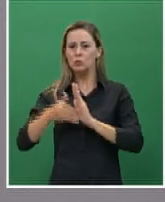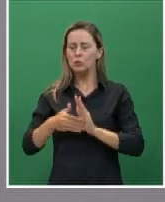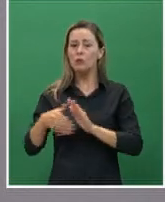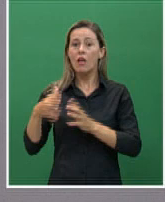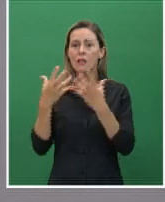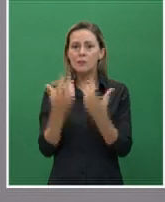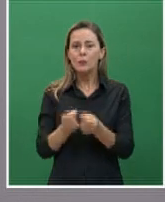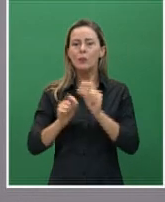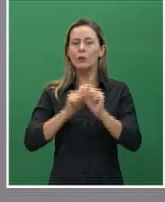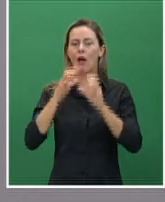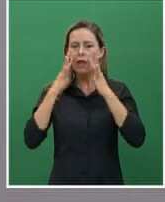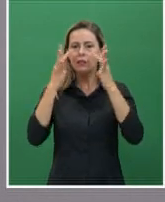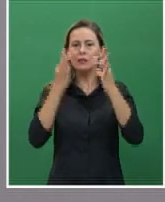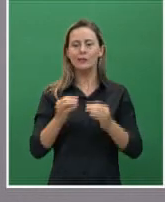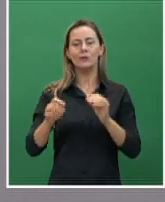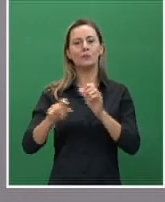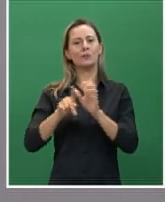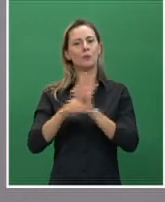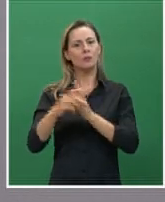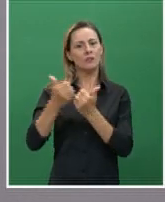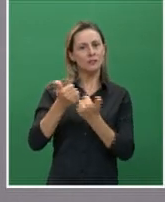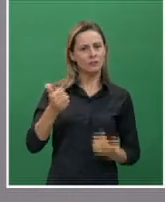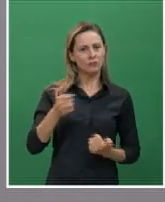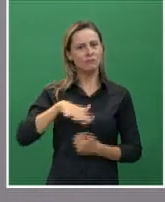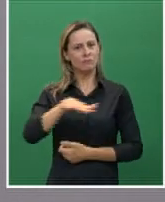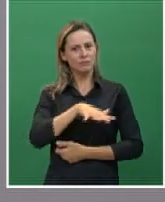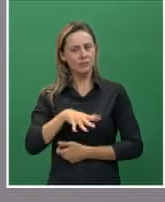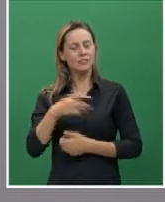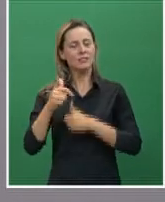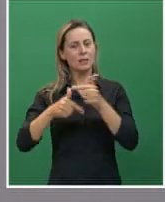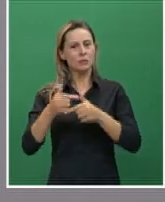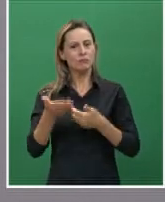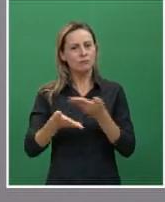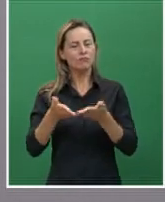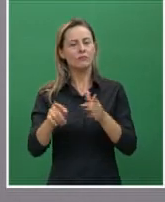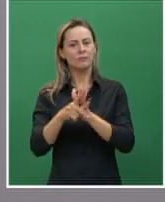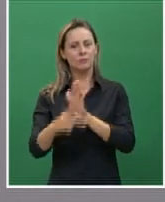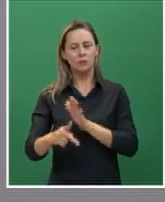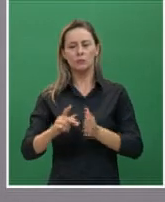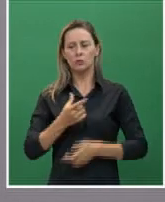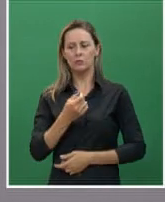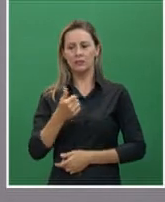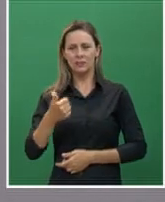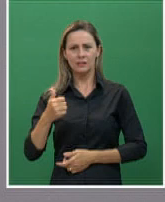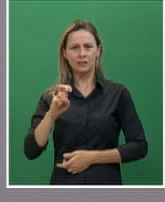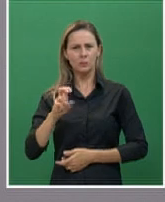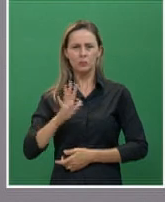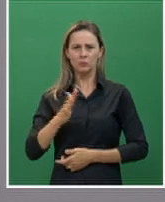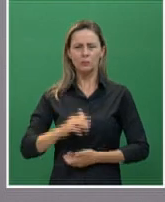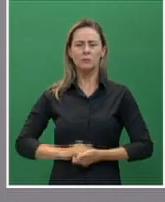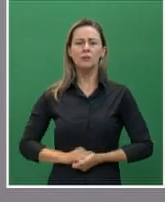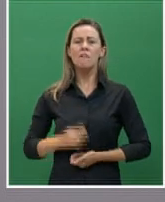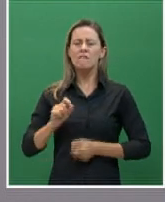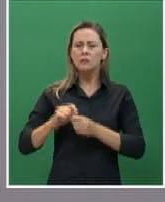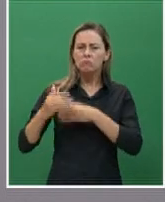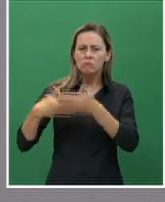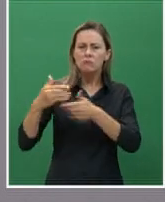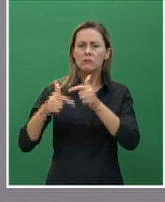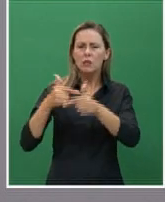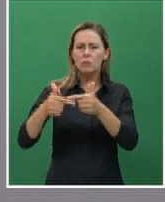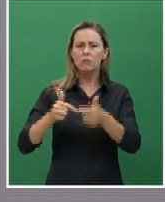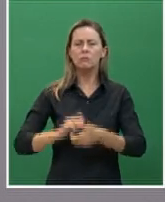áreas receberam atenção da Diretoria de regulação fundiária que vão serviço que eu criei lá em dos municípios que tanto fez pela nossa comunidade